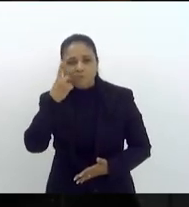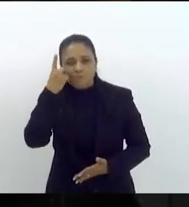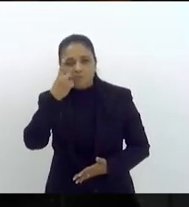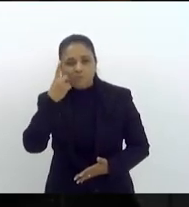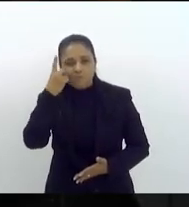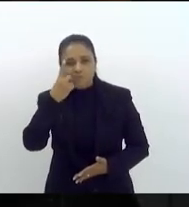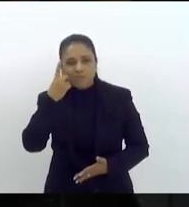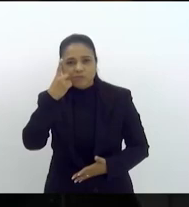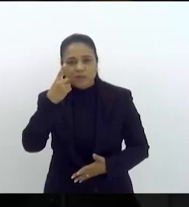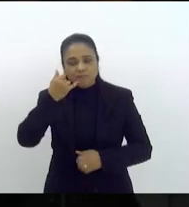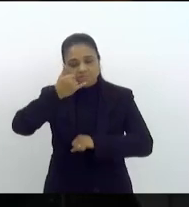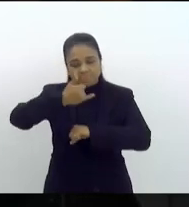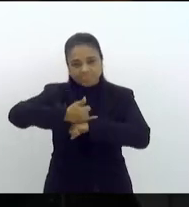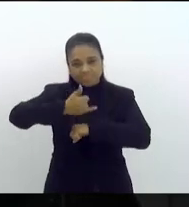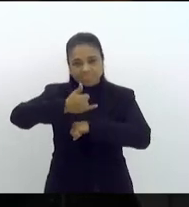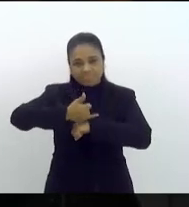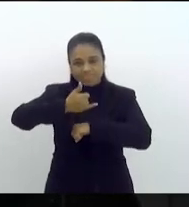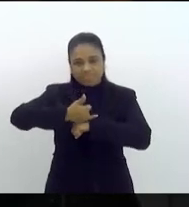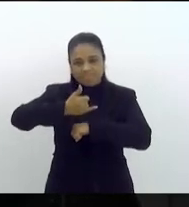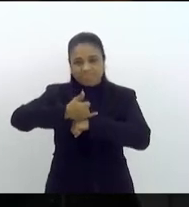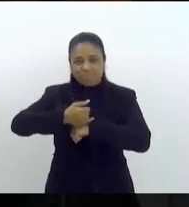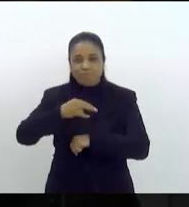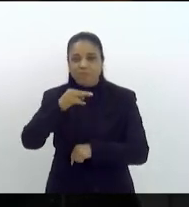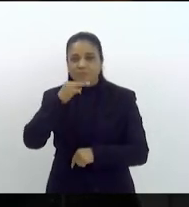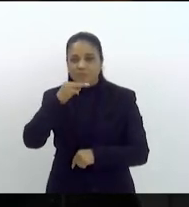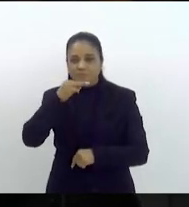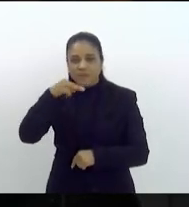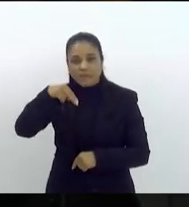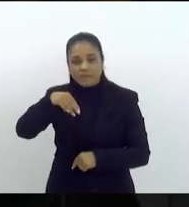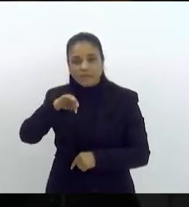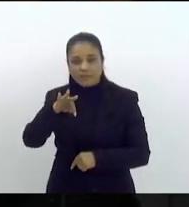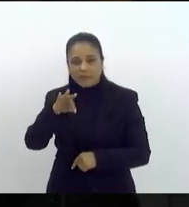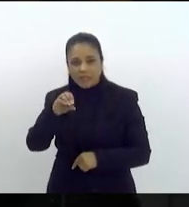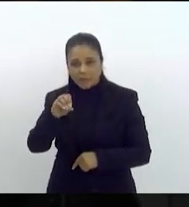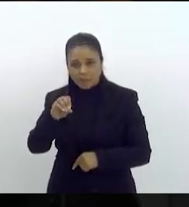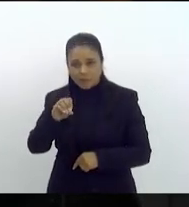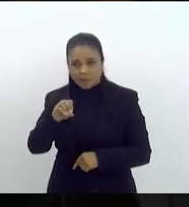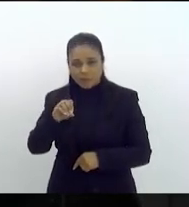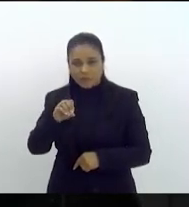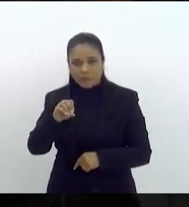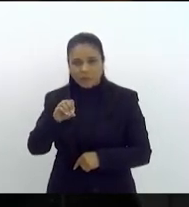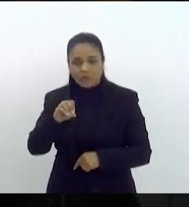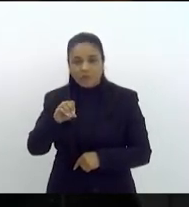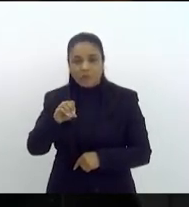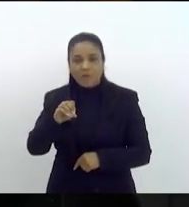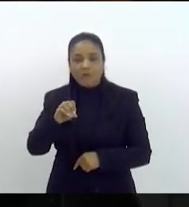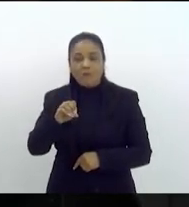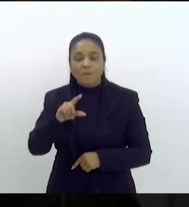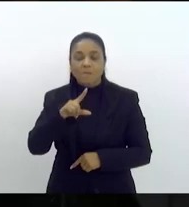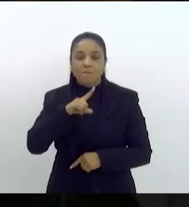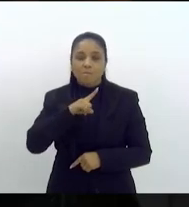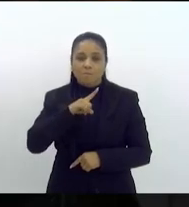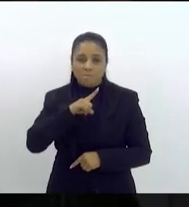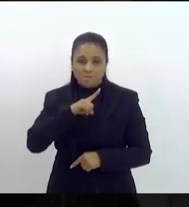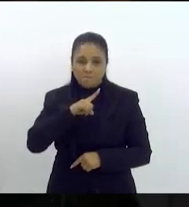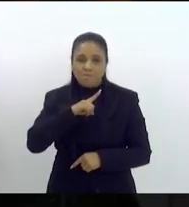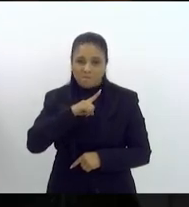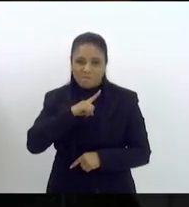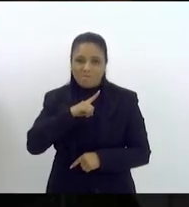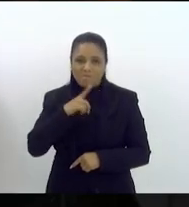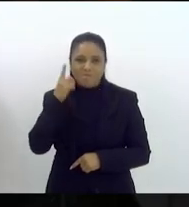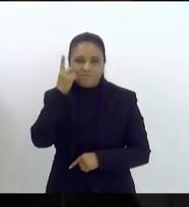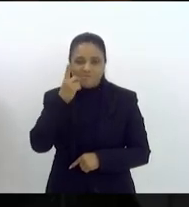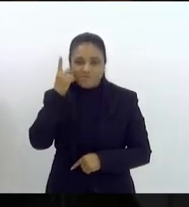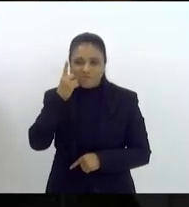de Volta Redonda o neto não está aqui hoje no plenário mas tá o nosso